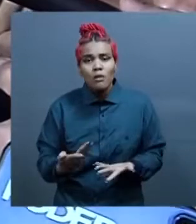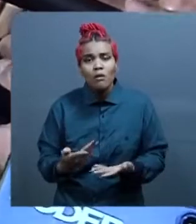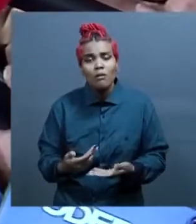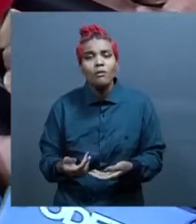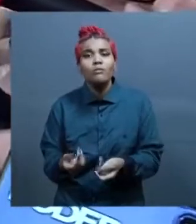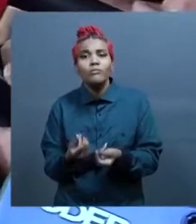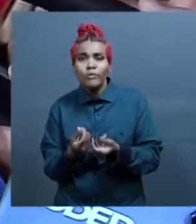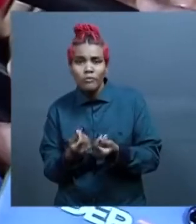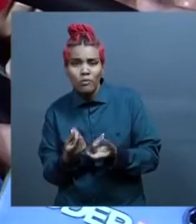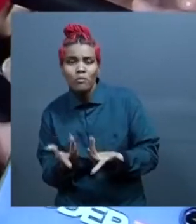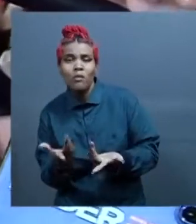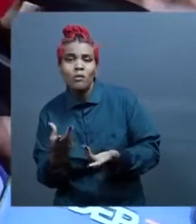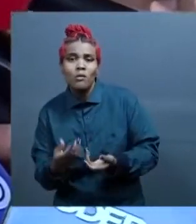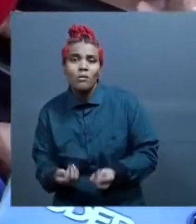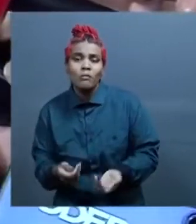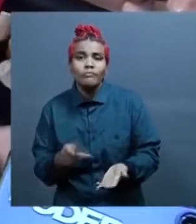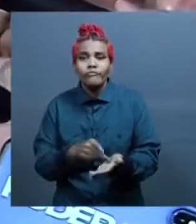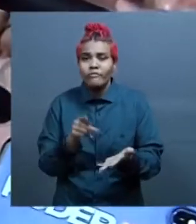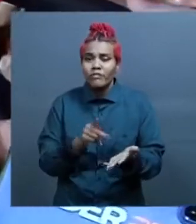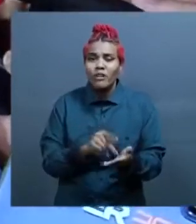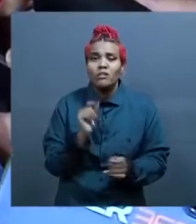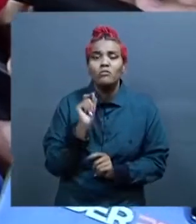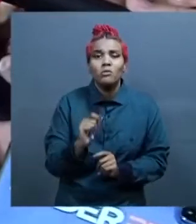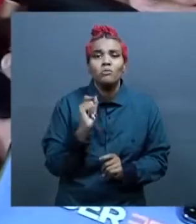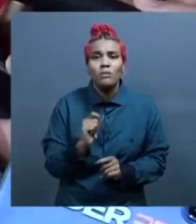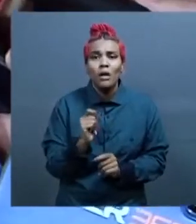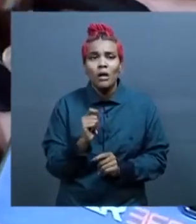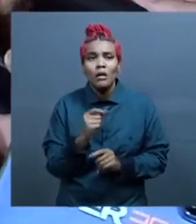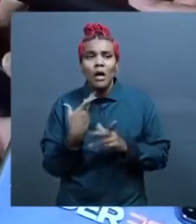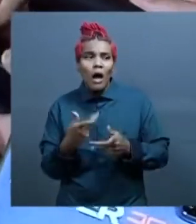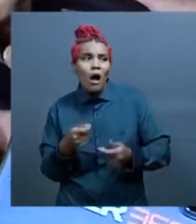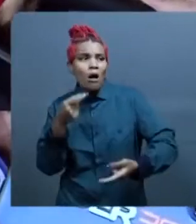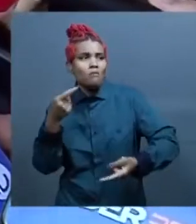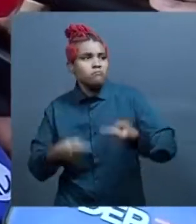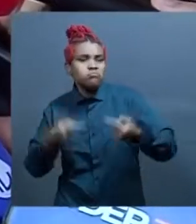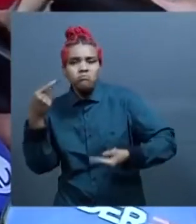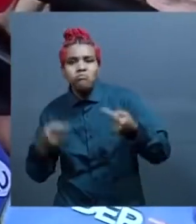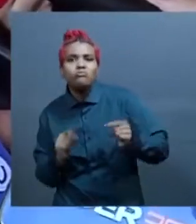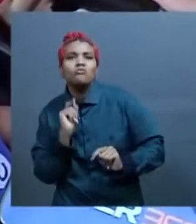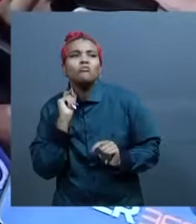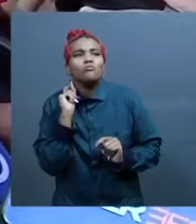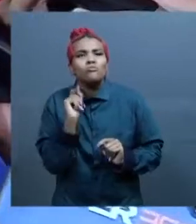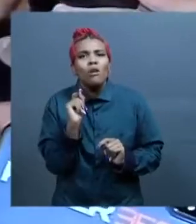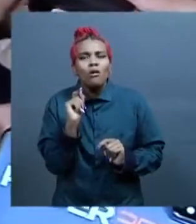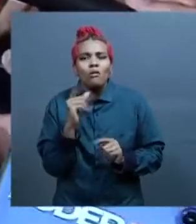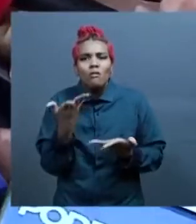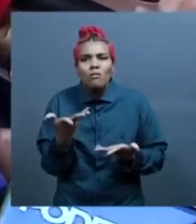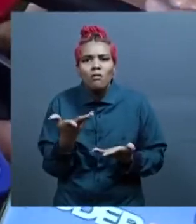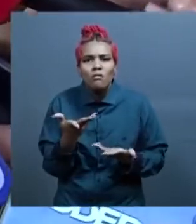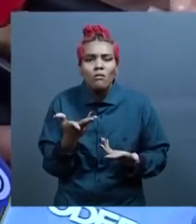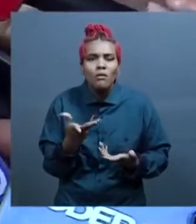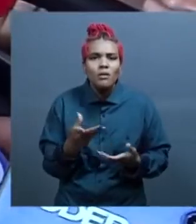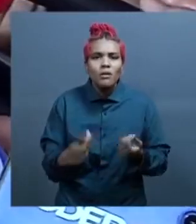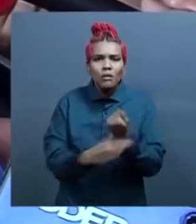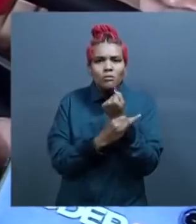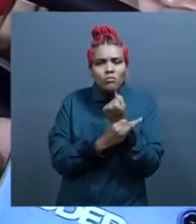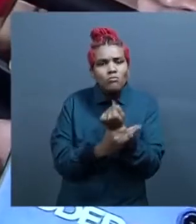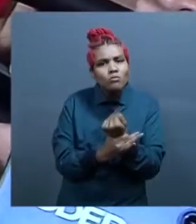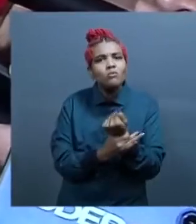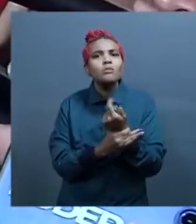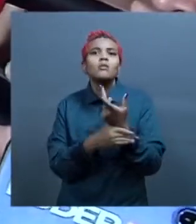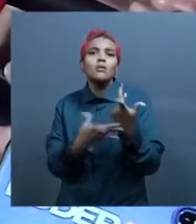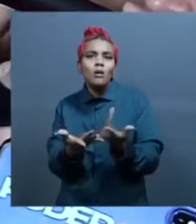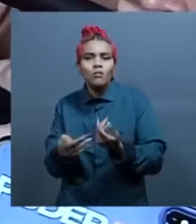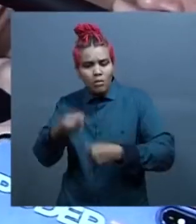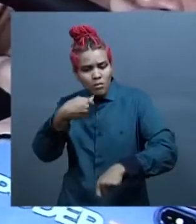então acho que de fato não estou discutindo o mérito todo discutindo que uma revisão tão rápido certamente gera insegurança é nos